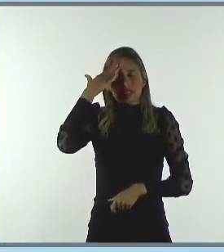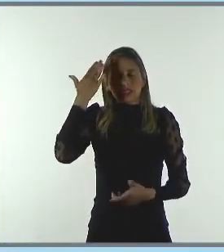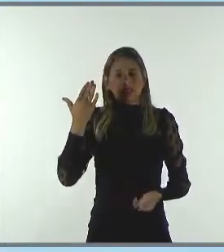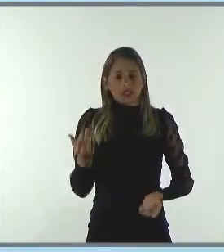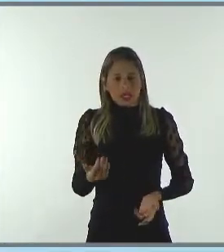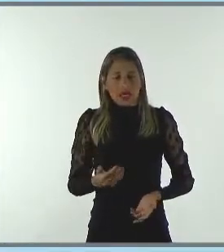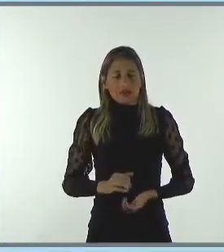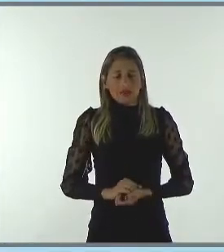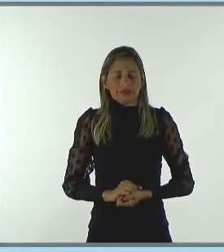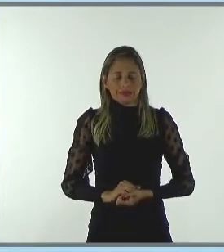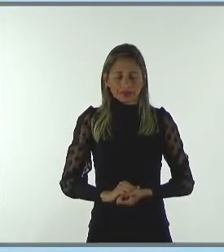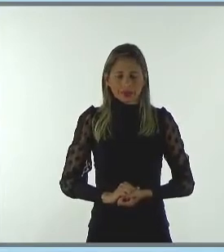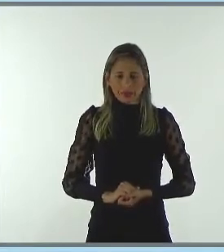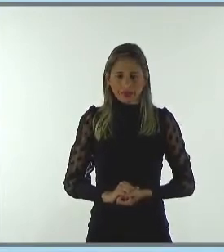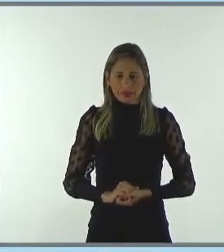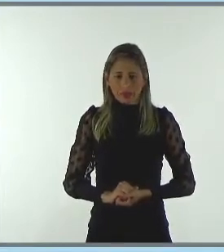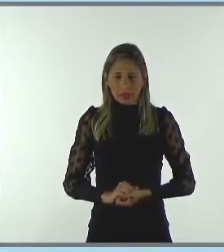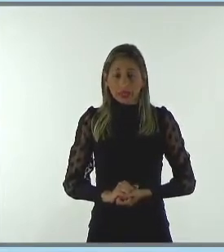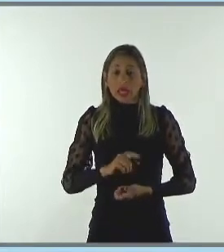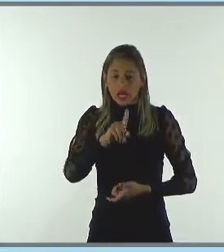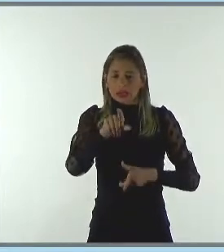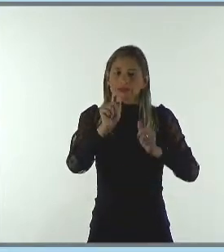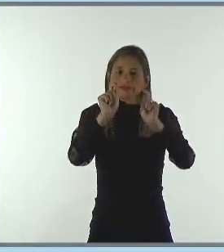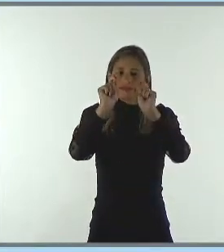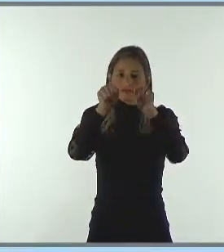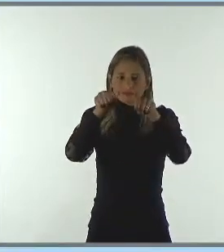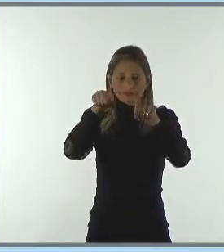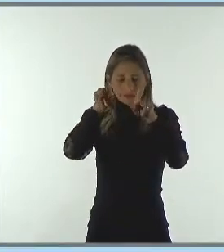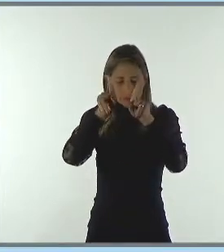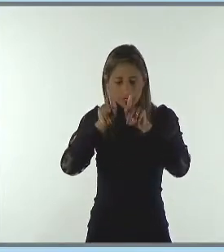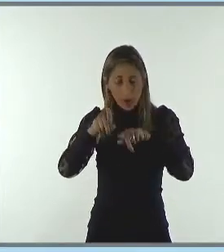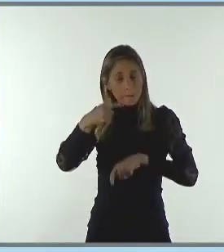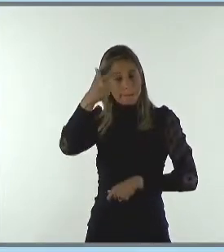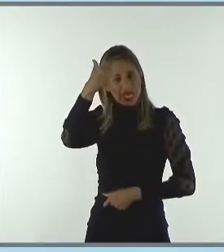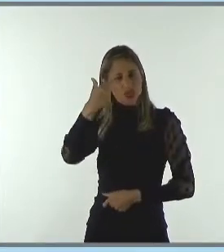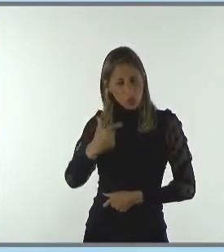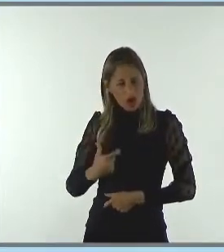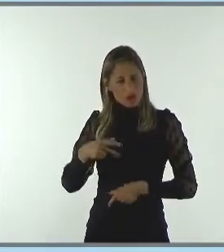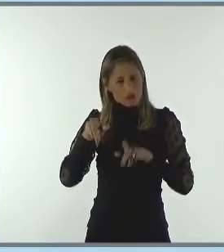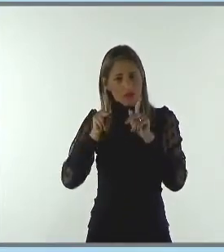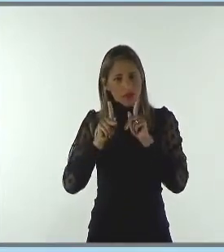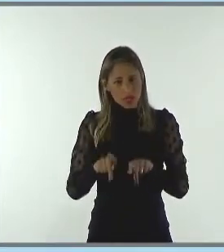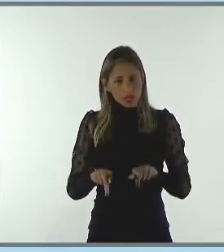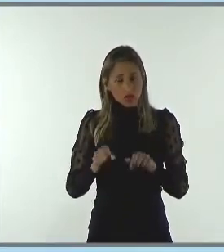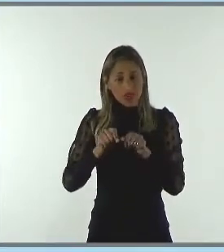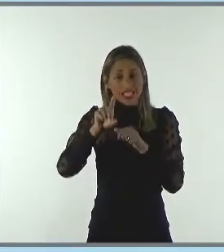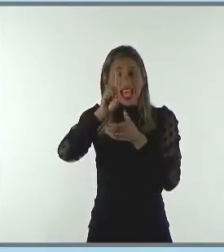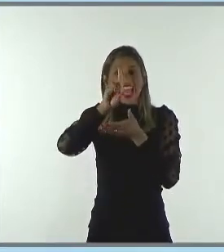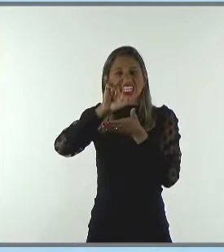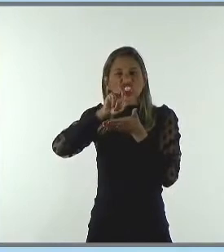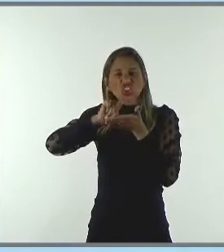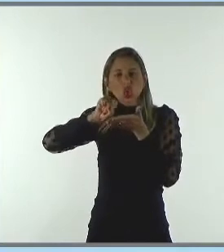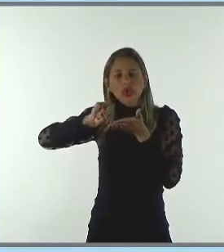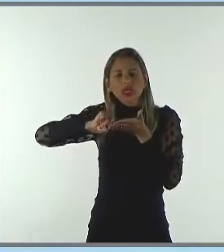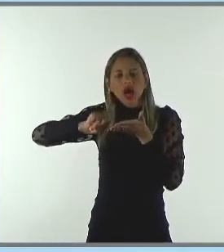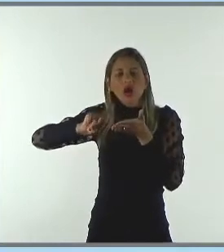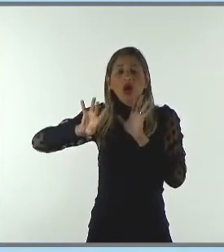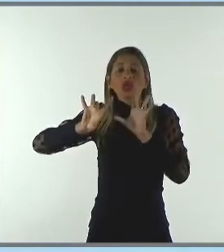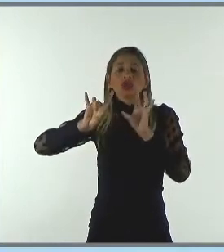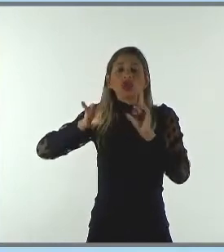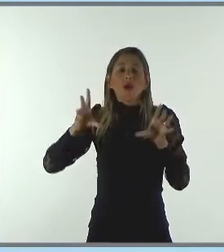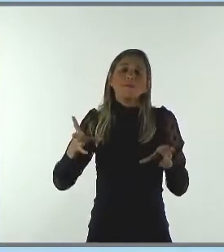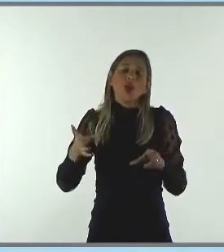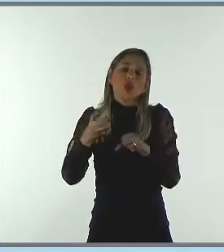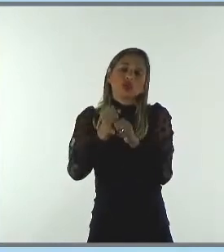que essa capacidade pessoal de gerenciar o campo editorial só faz sentido se ele se